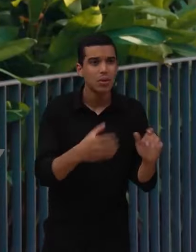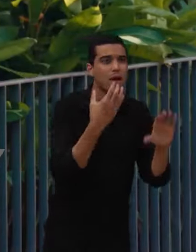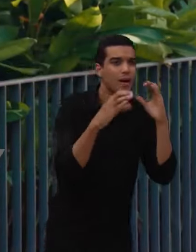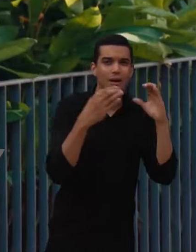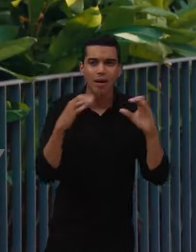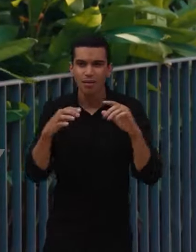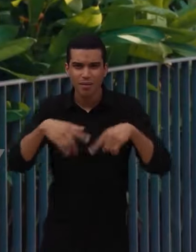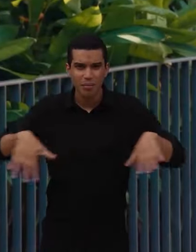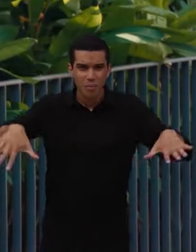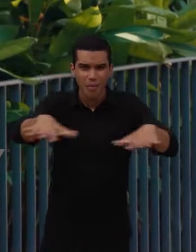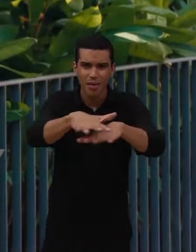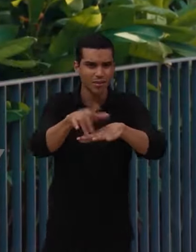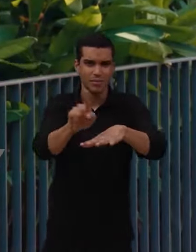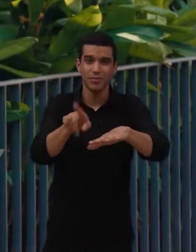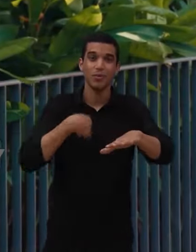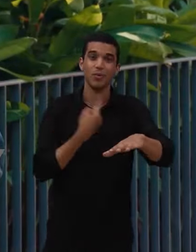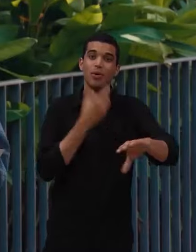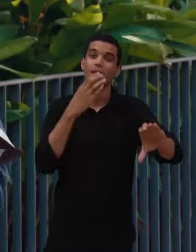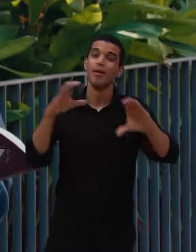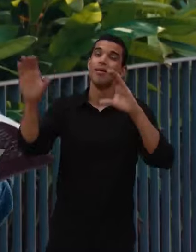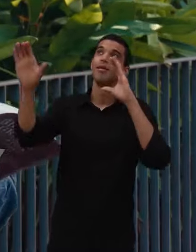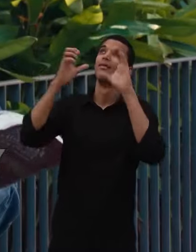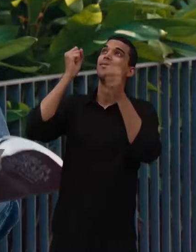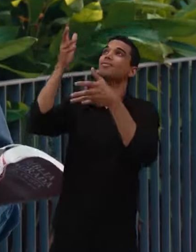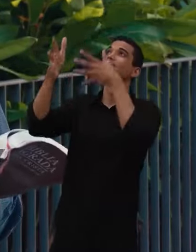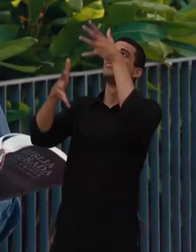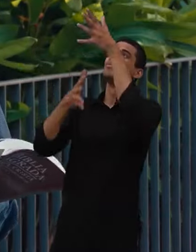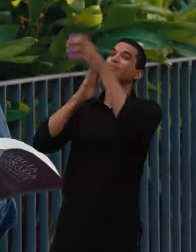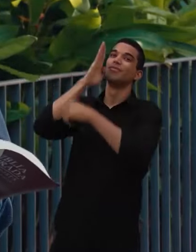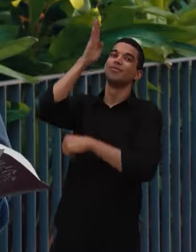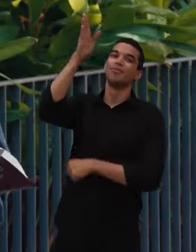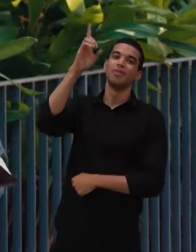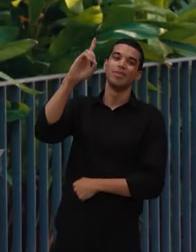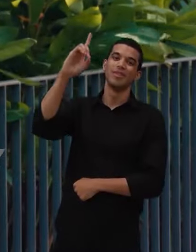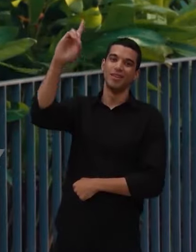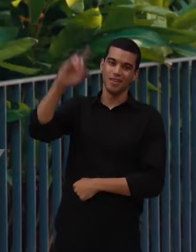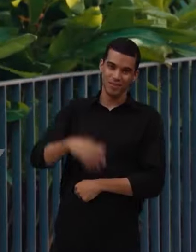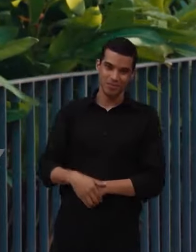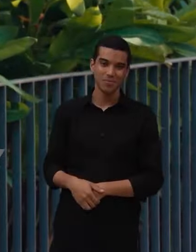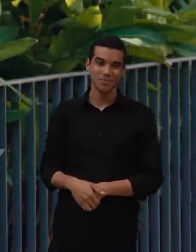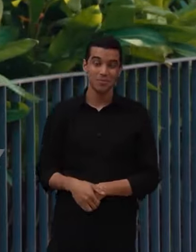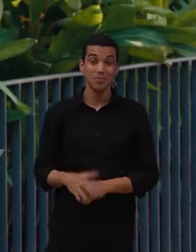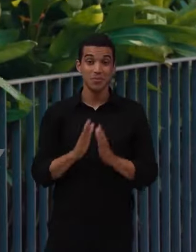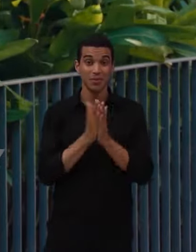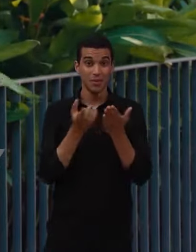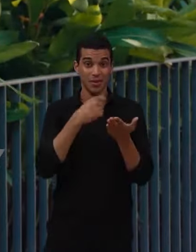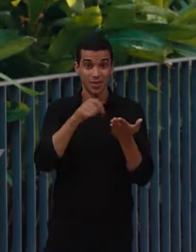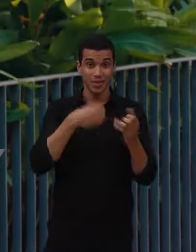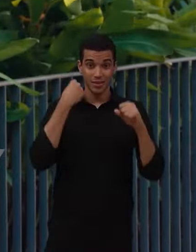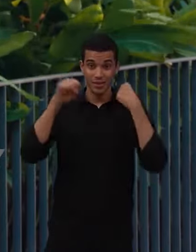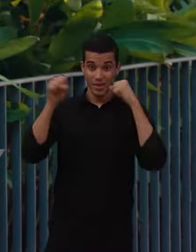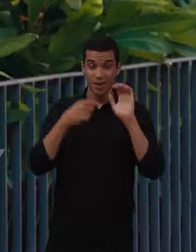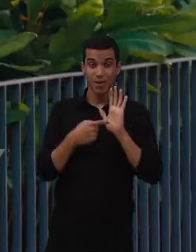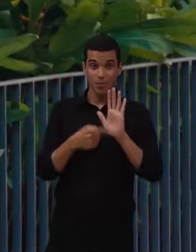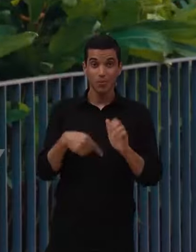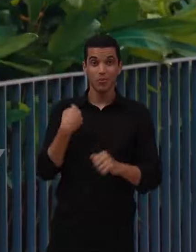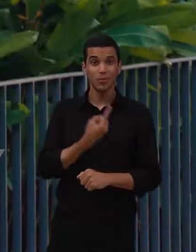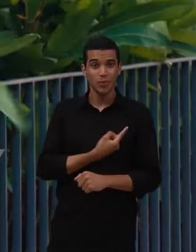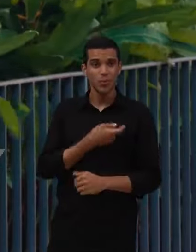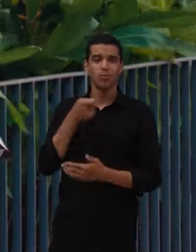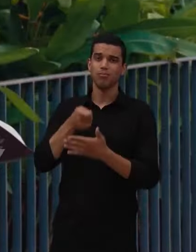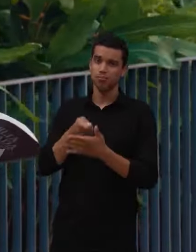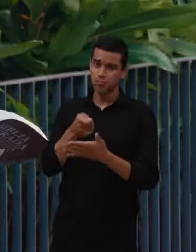salmista também vai dizer que temos que louvar a Deus porque Ele é grandioso, Ele